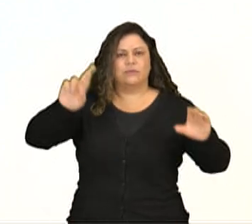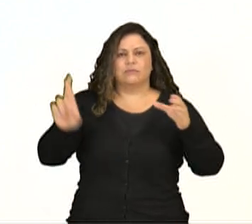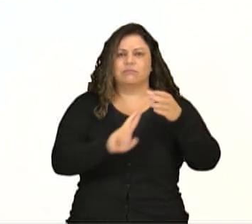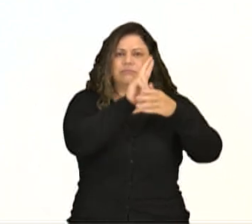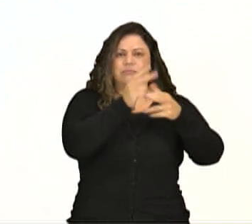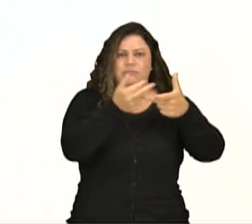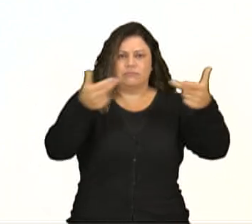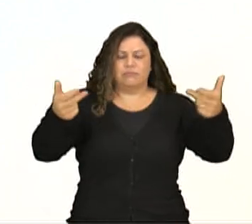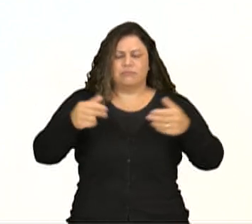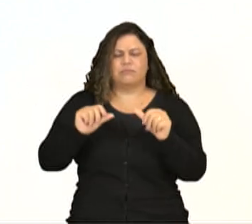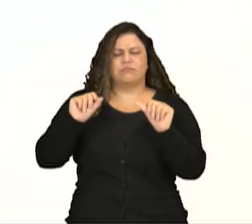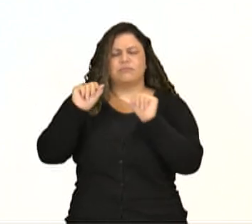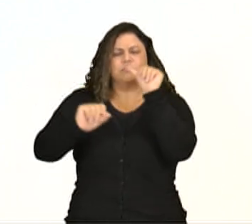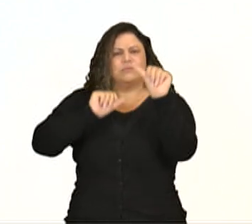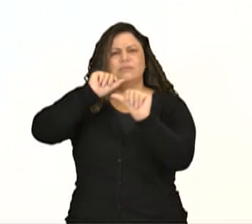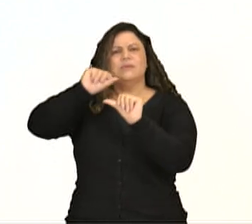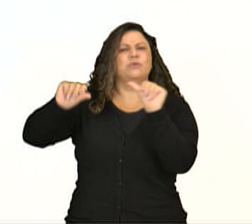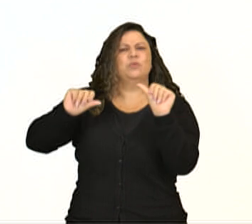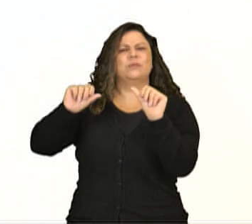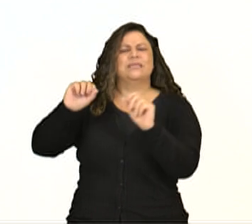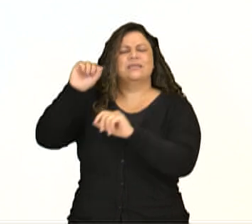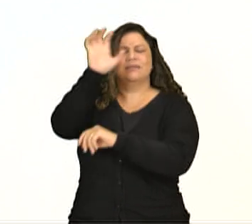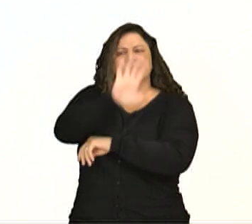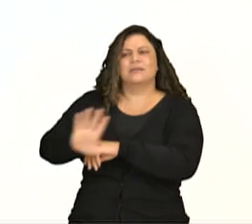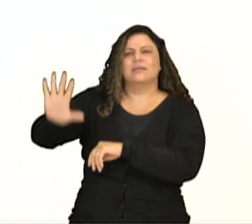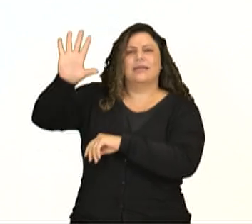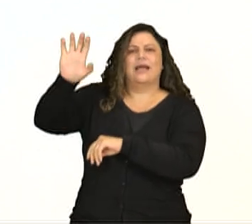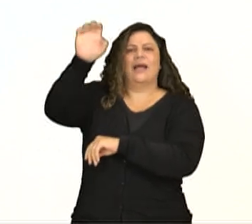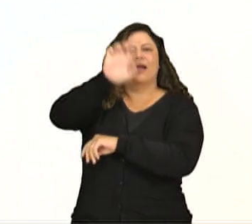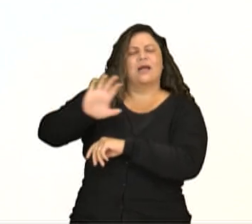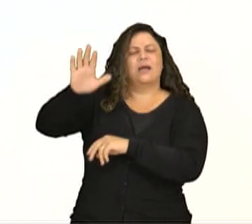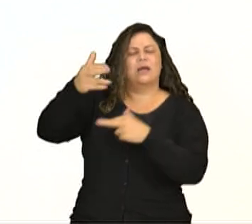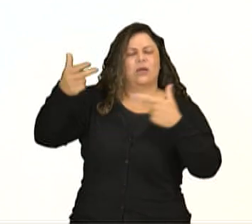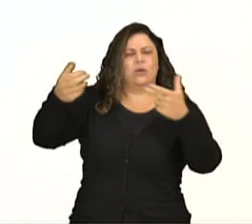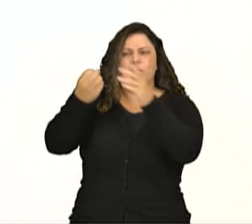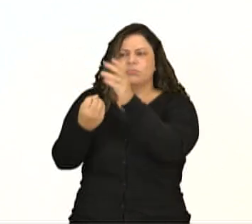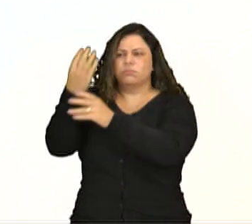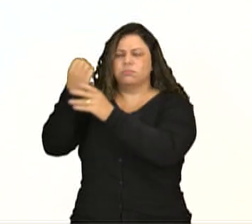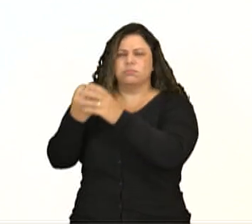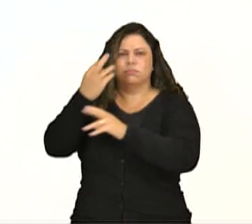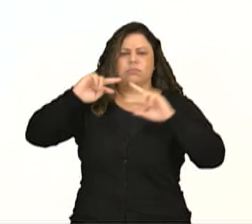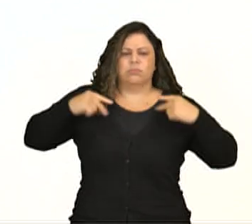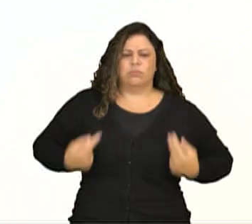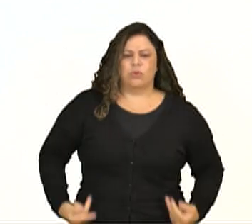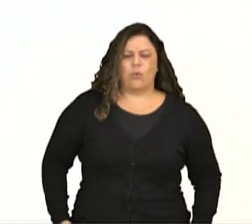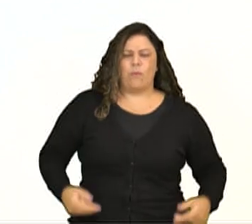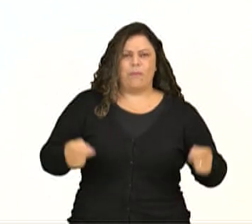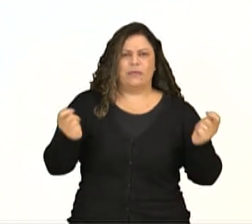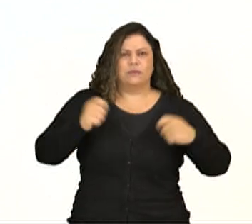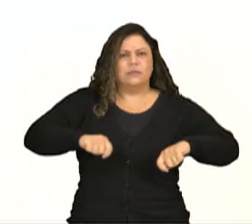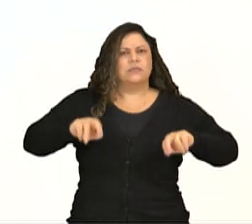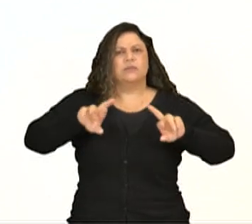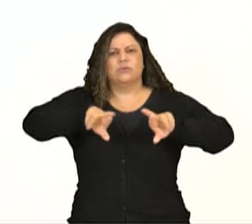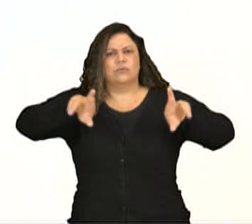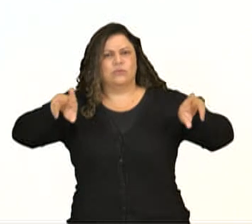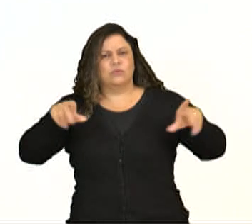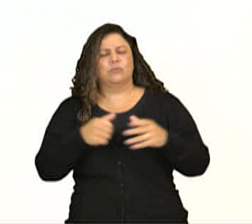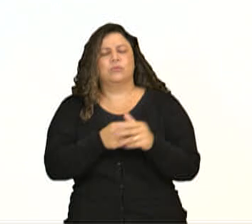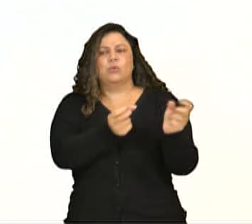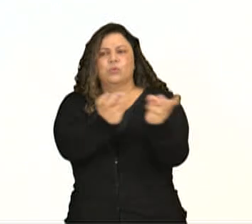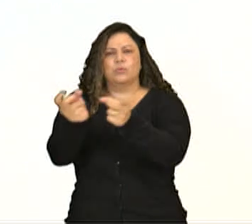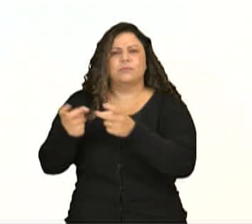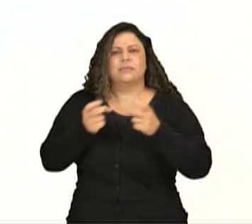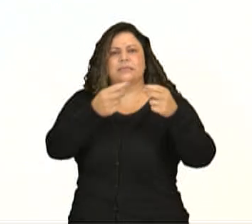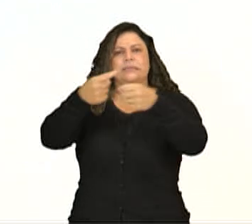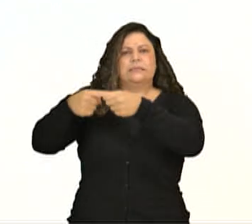Quais foram as mudanças que ocorreram na Europa com o surgimento do humanismo e do renascimento comercial e urbano? É isso que nós vamos